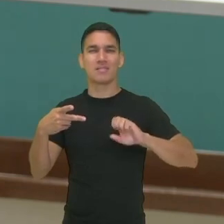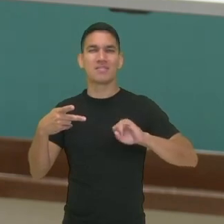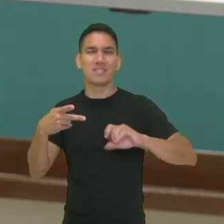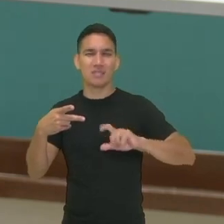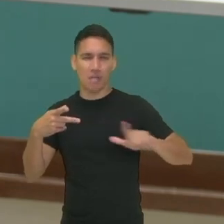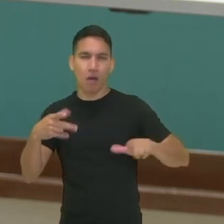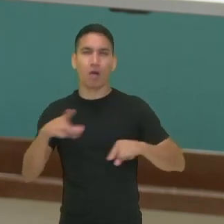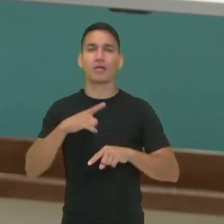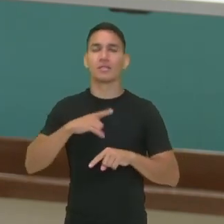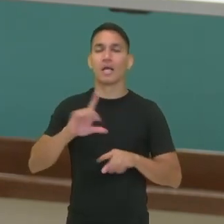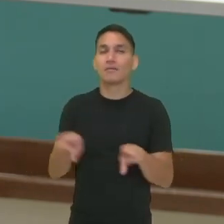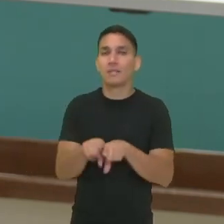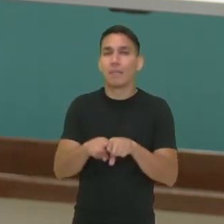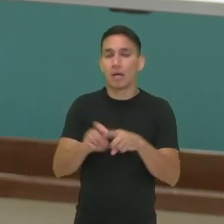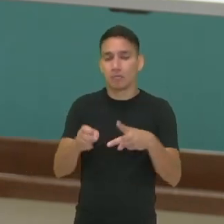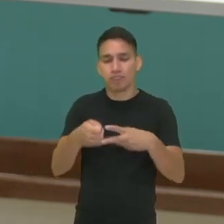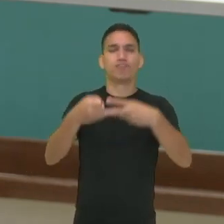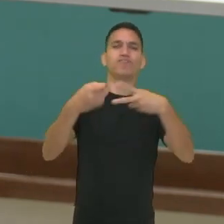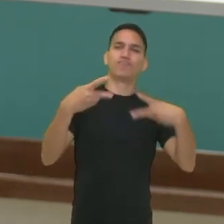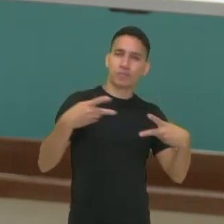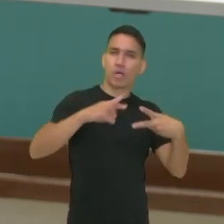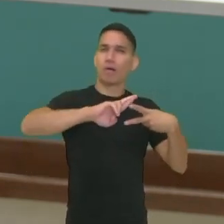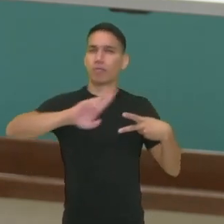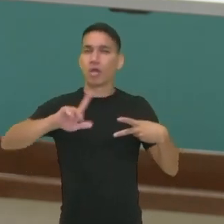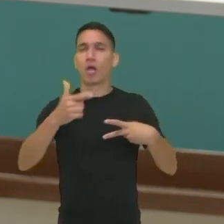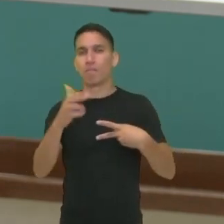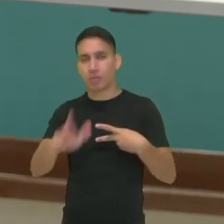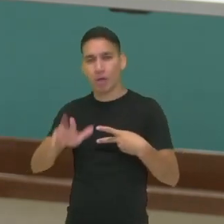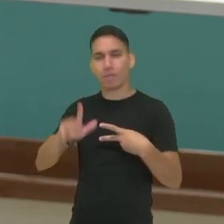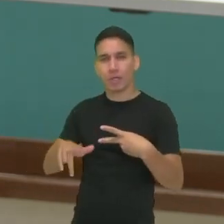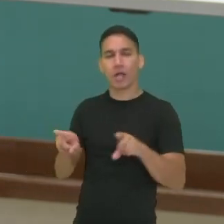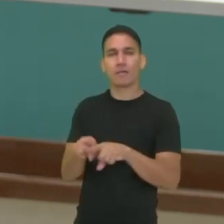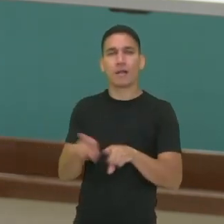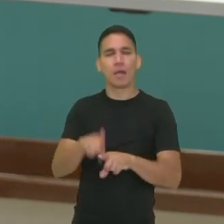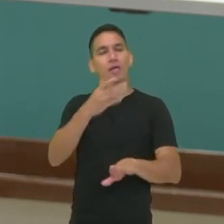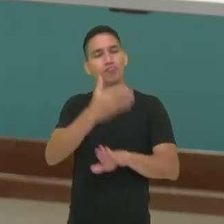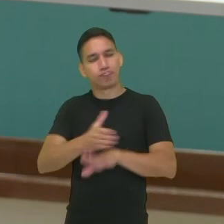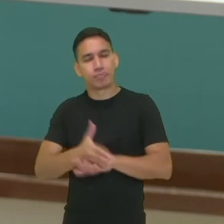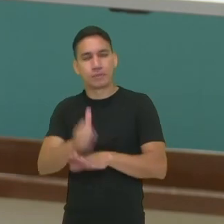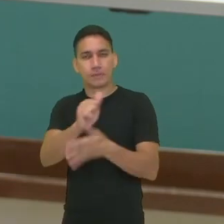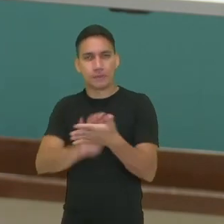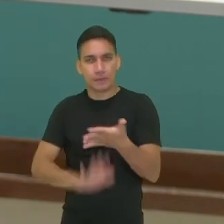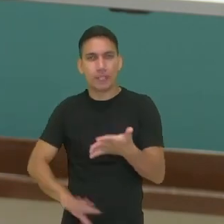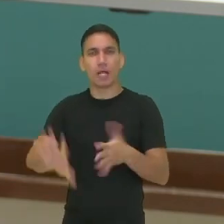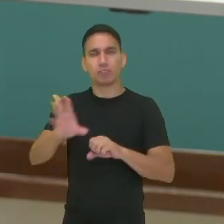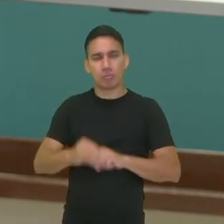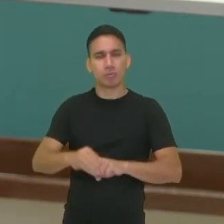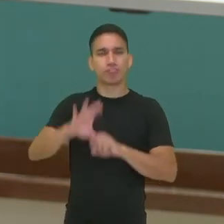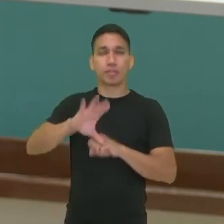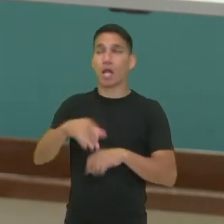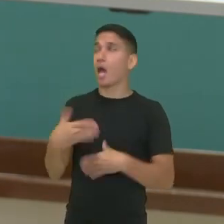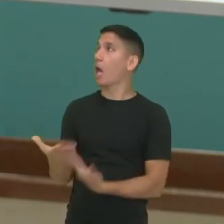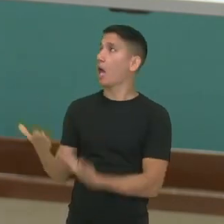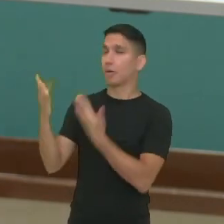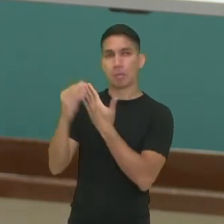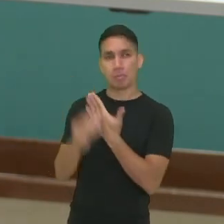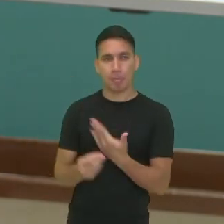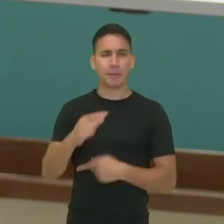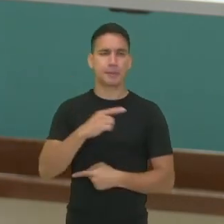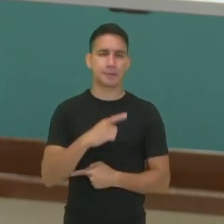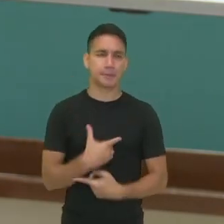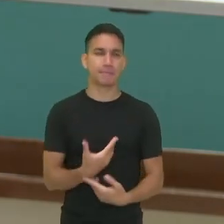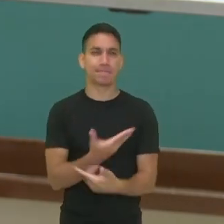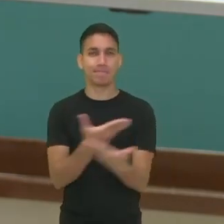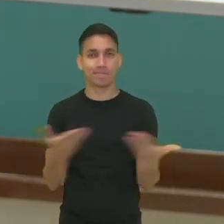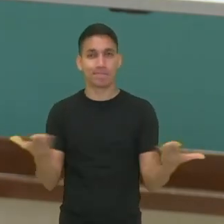geométrica, praticamos o conhecimento através de atividades, e aqui nós temos algumas referências